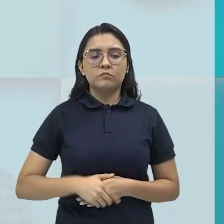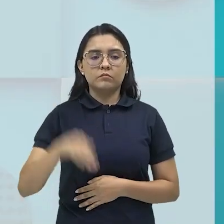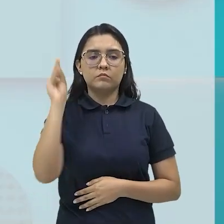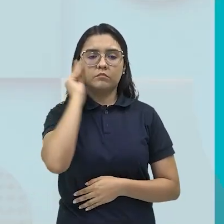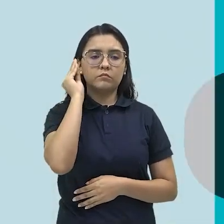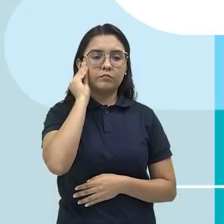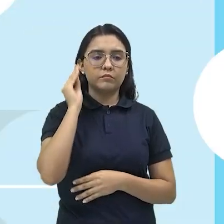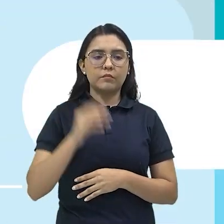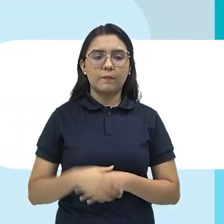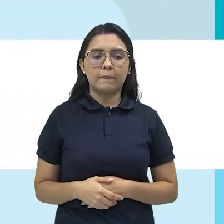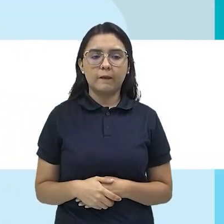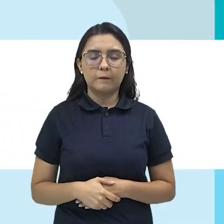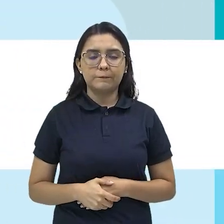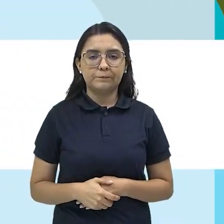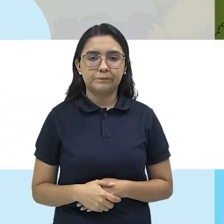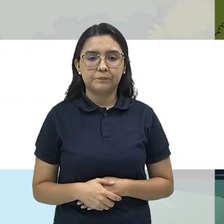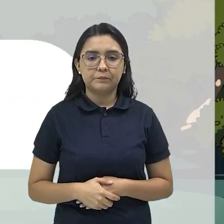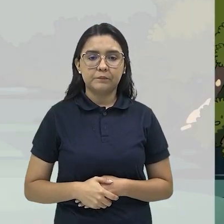comigo.